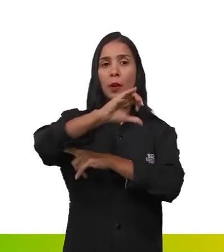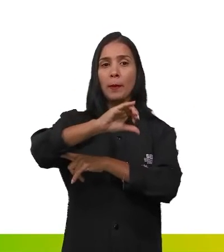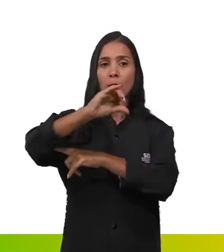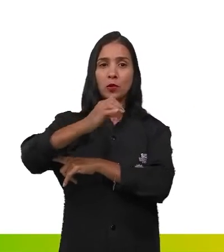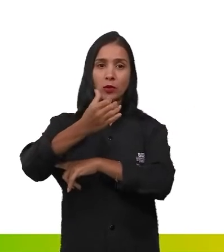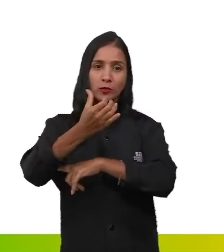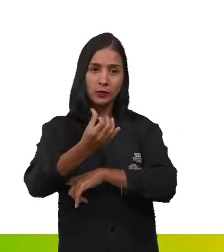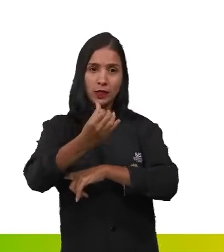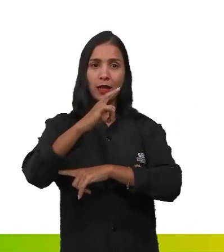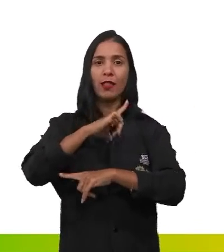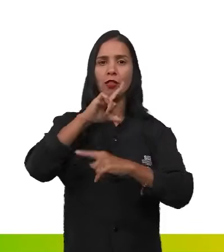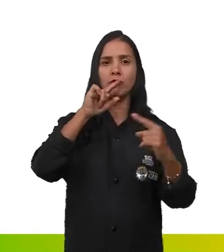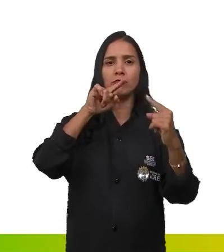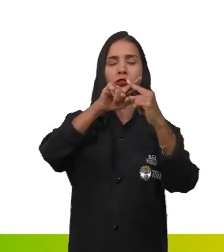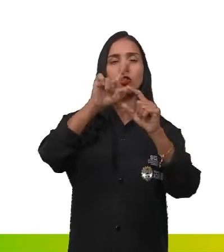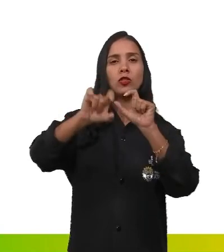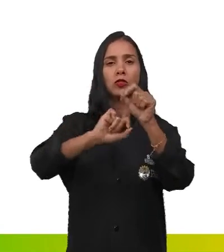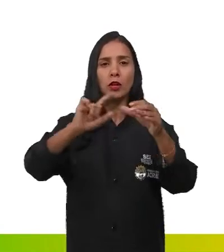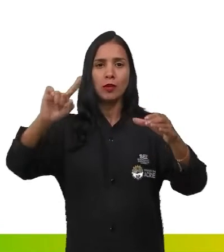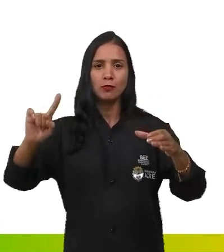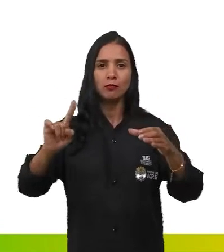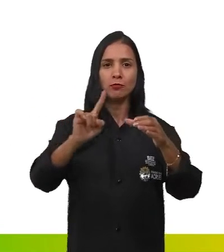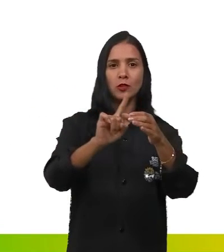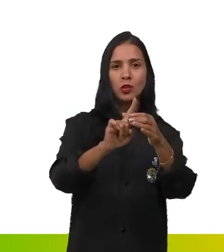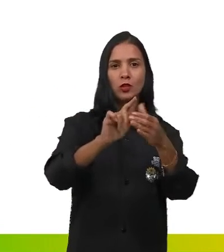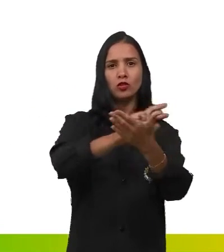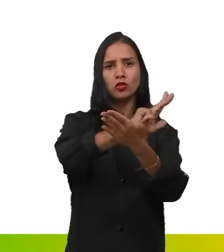tribos, assim como o resgate e